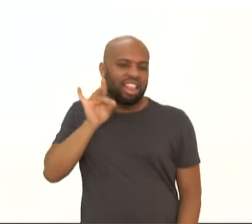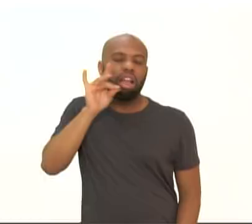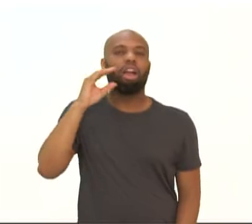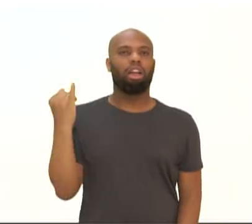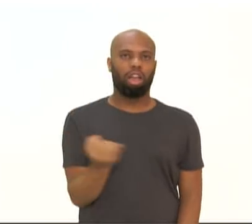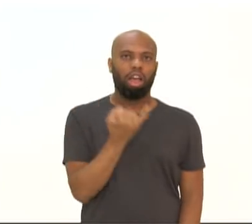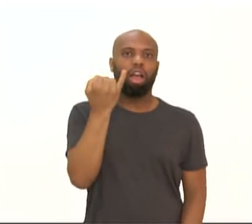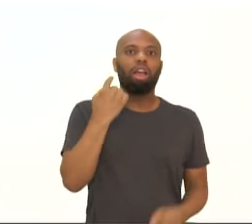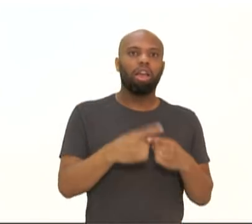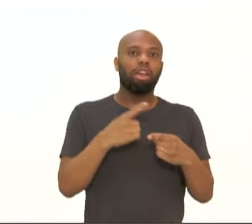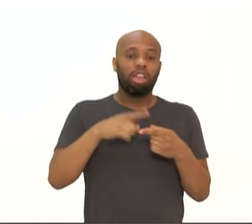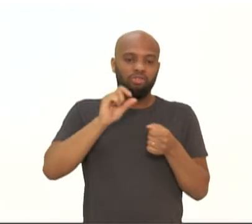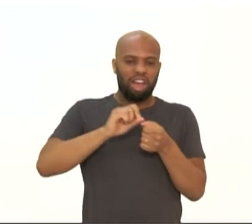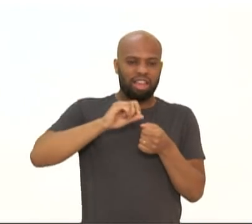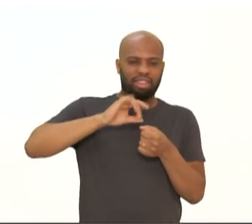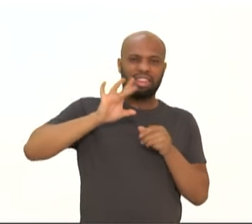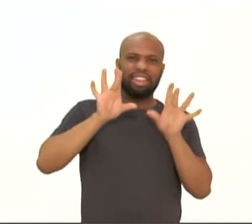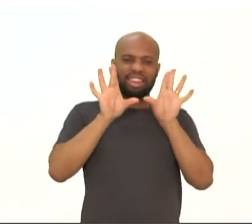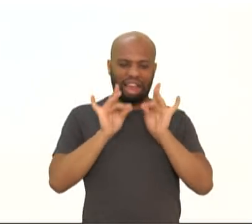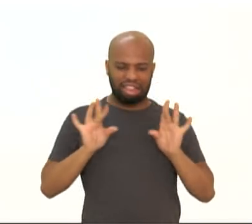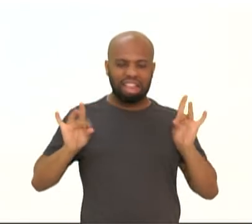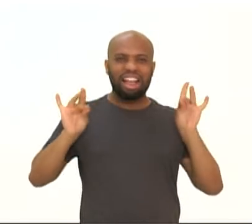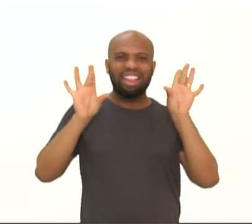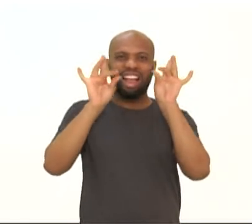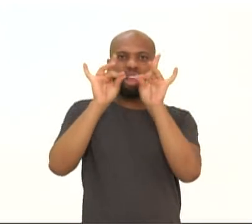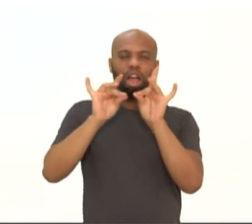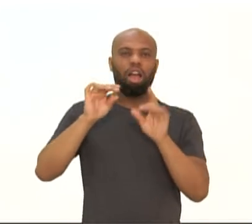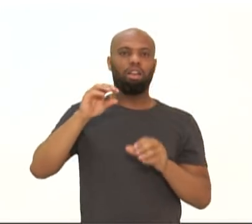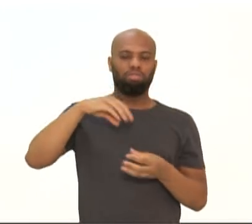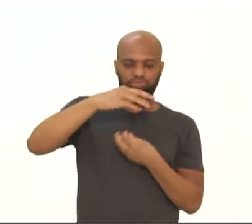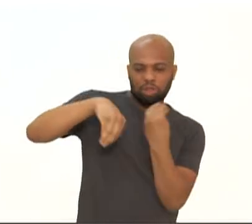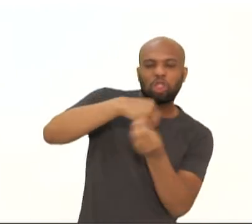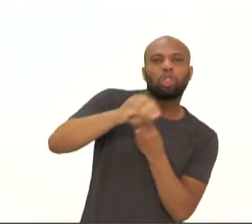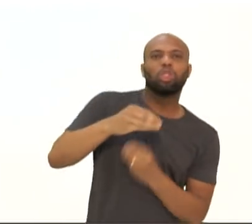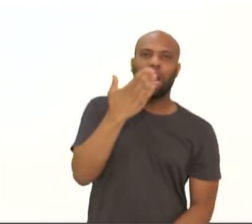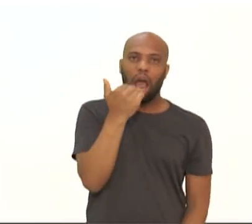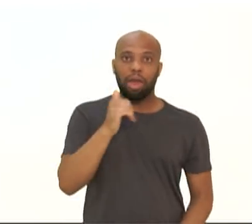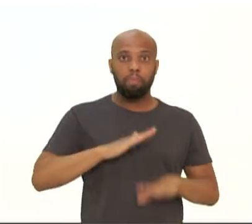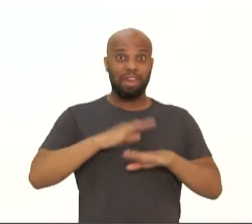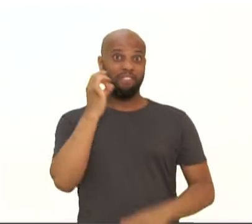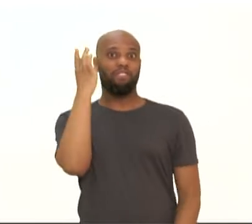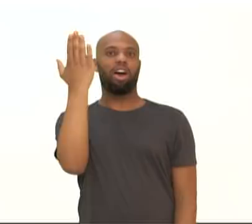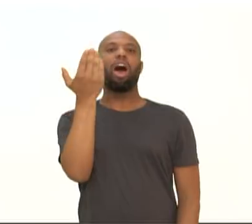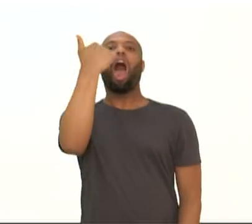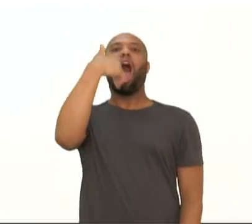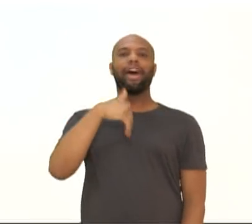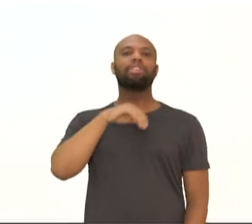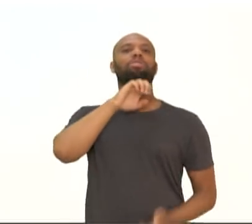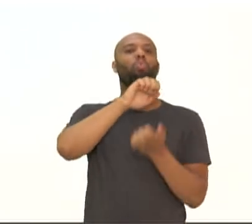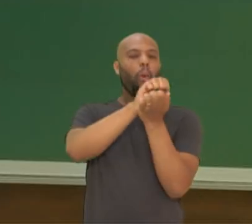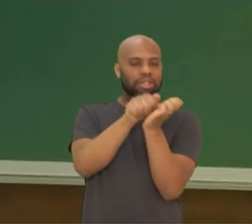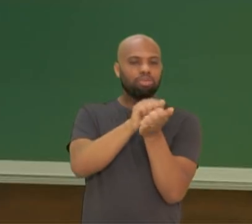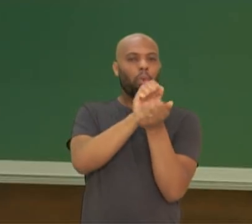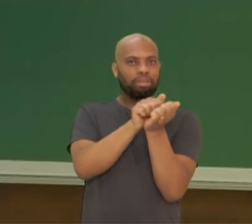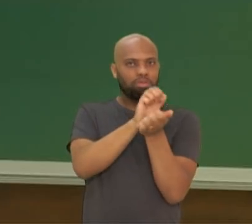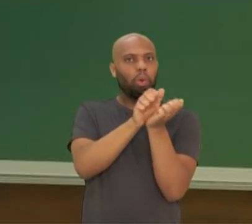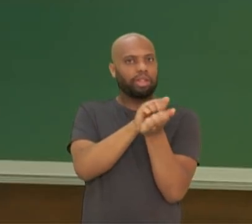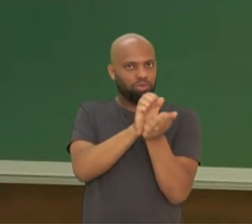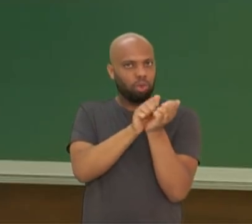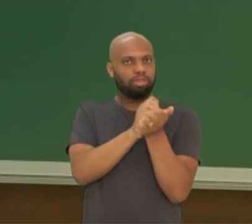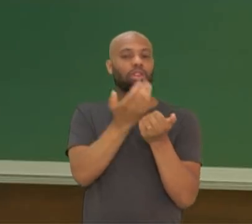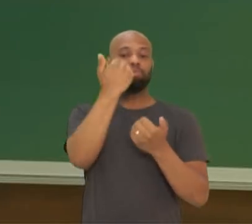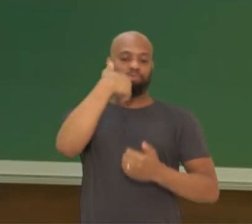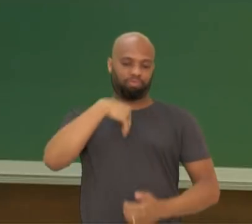porque além de umedecer o alimento, né, facilitando aí que a gente consiga deglutir, deglutição quer